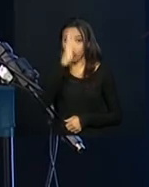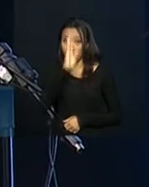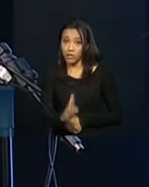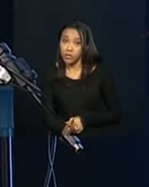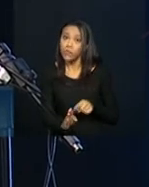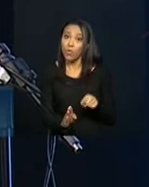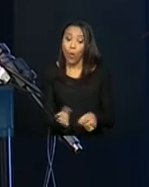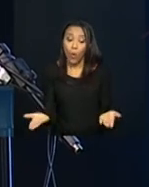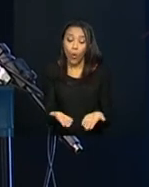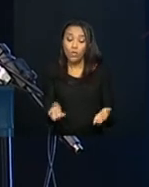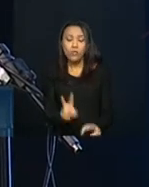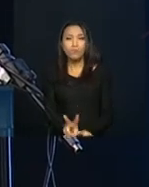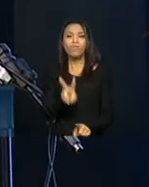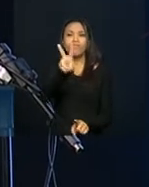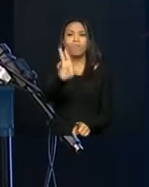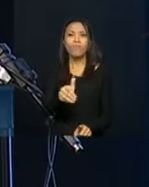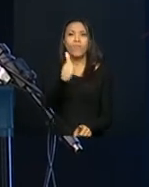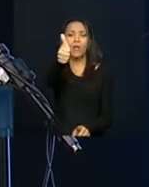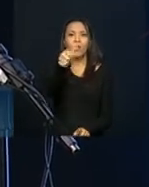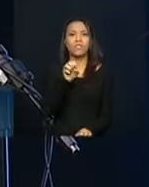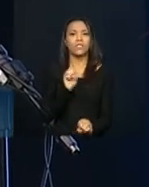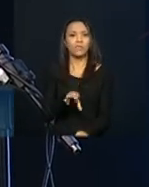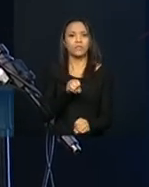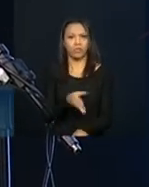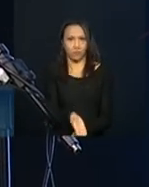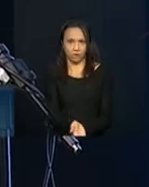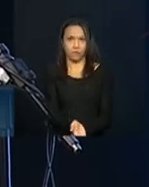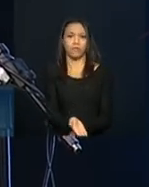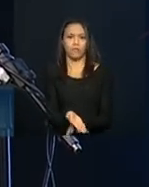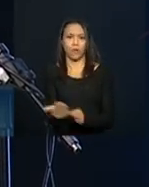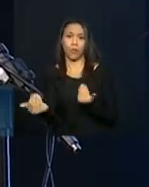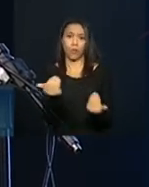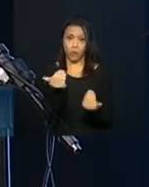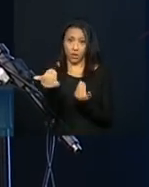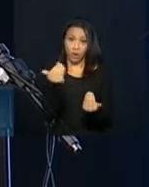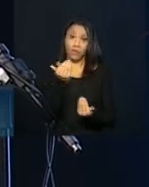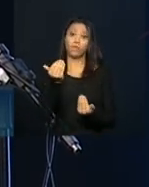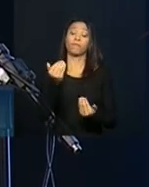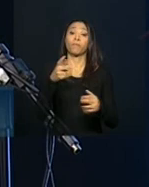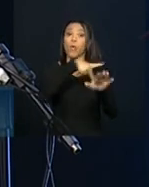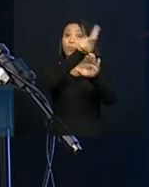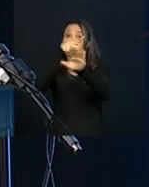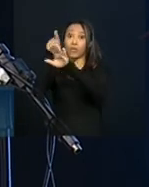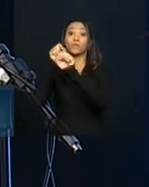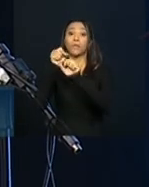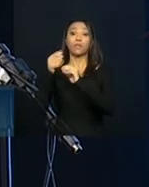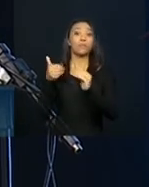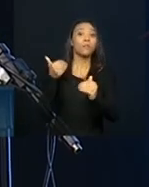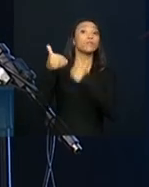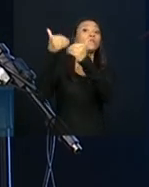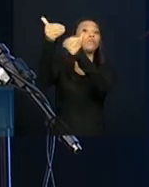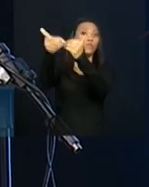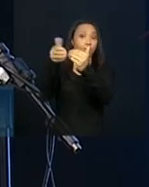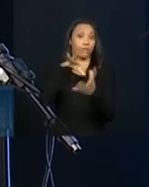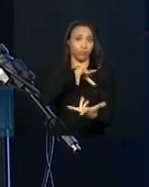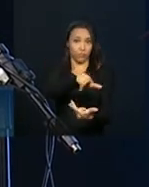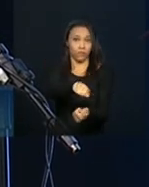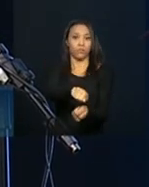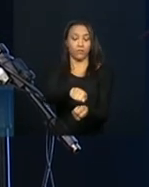uma expectativa de anos de ensino equivalente aos países mais desenvolvidos do